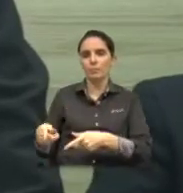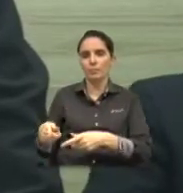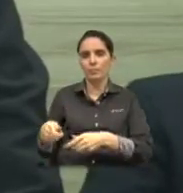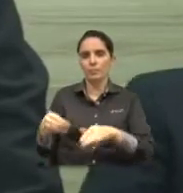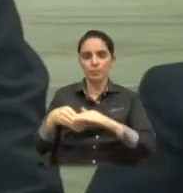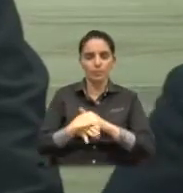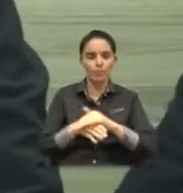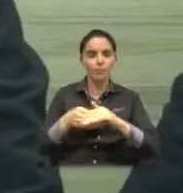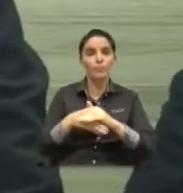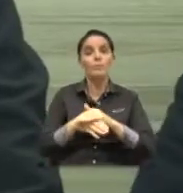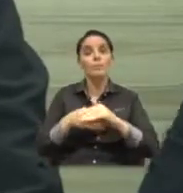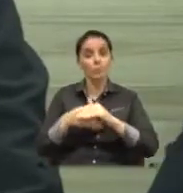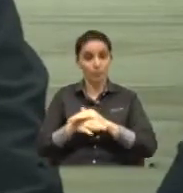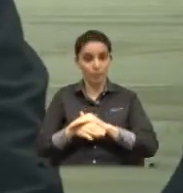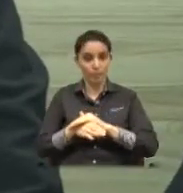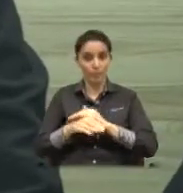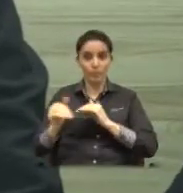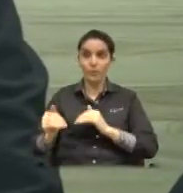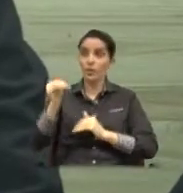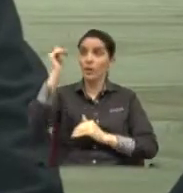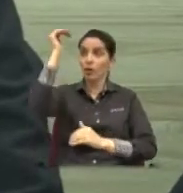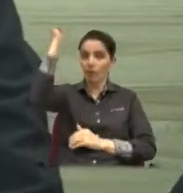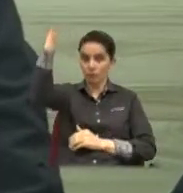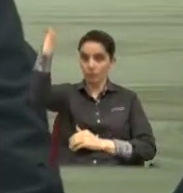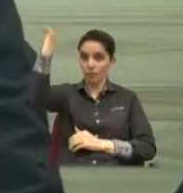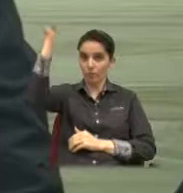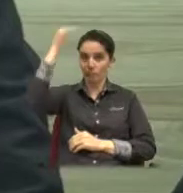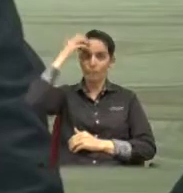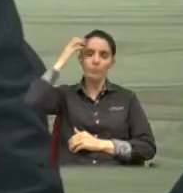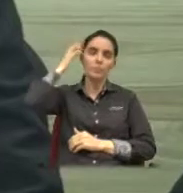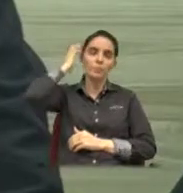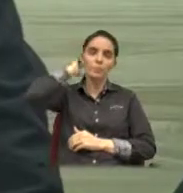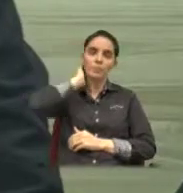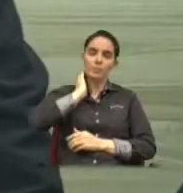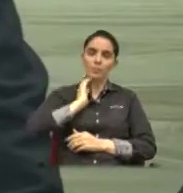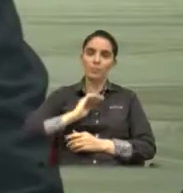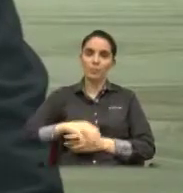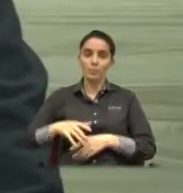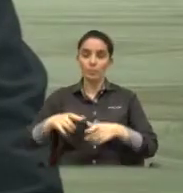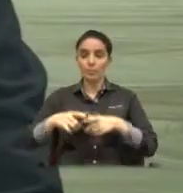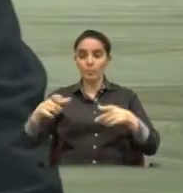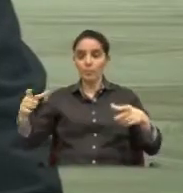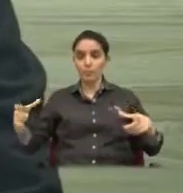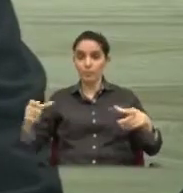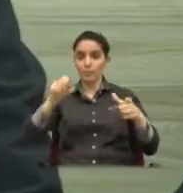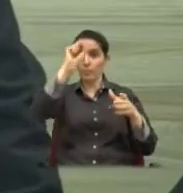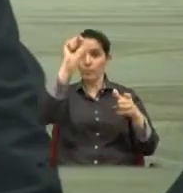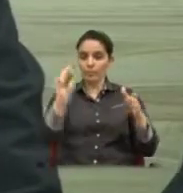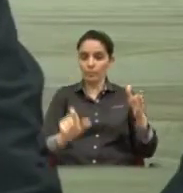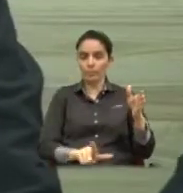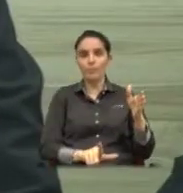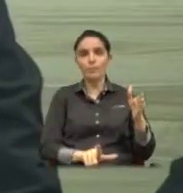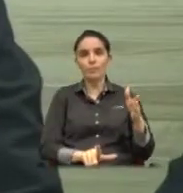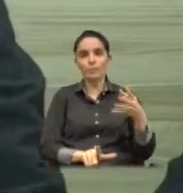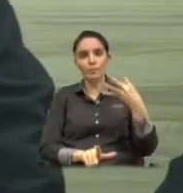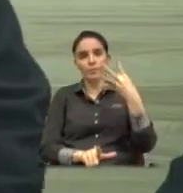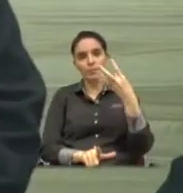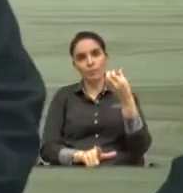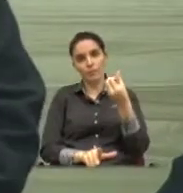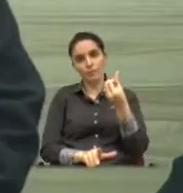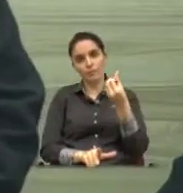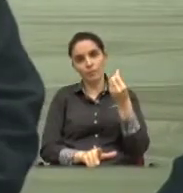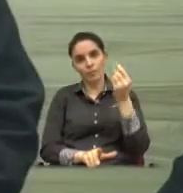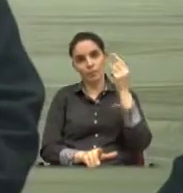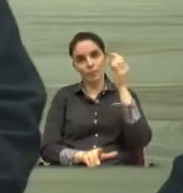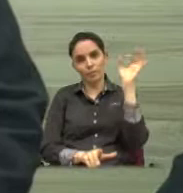Entre os consumidores adultos de narguilé, a maior parte está no sul, com 46%. Em segundo vem